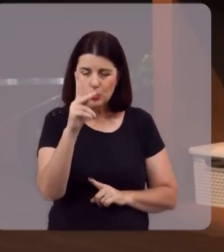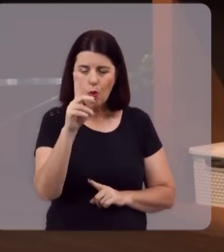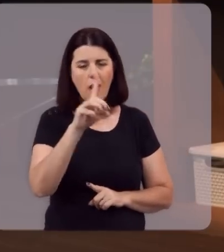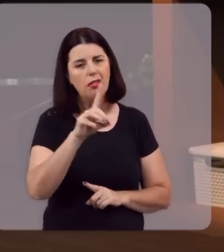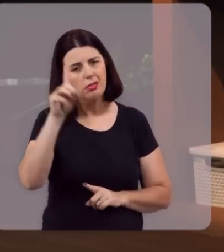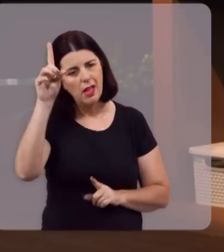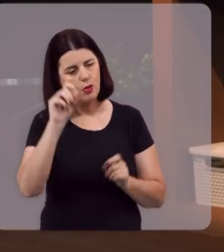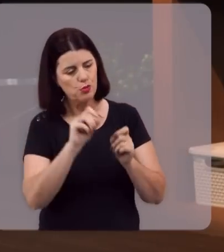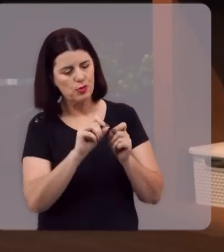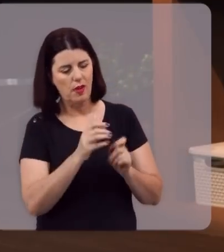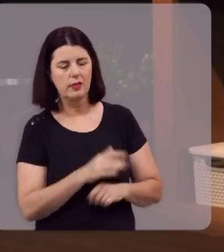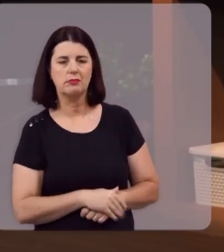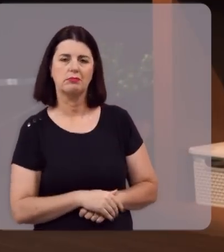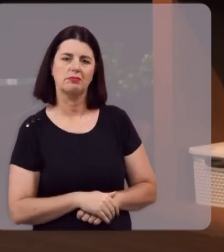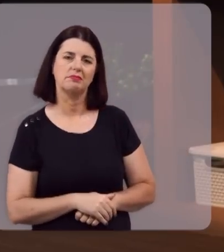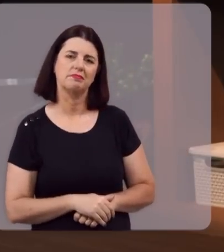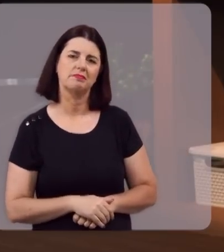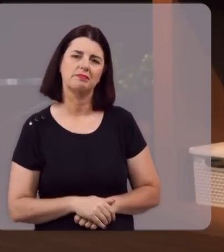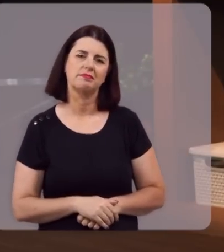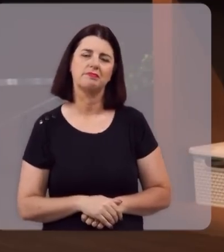foi Deus